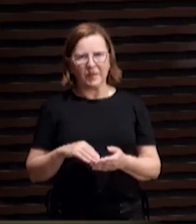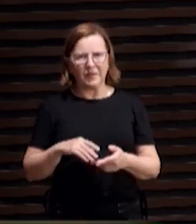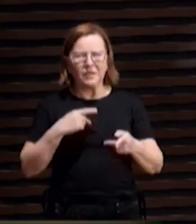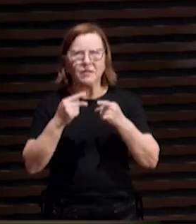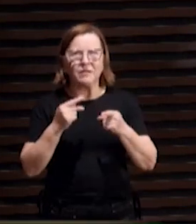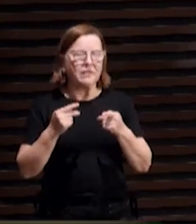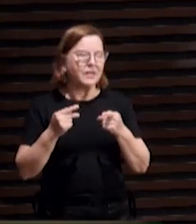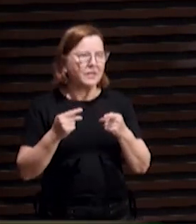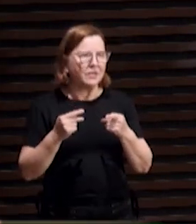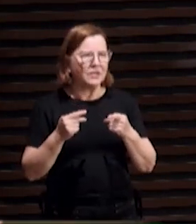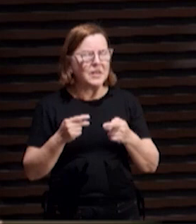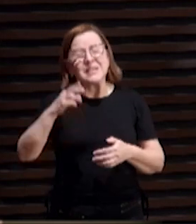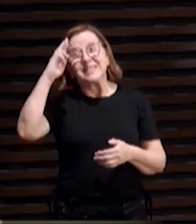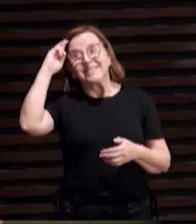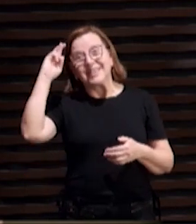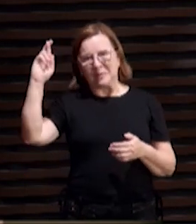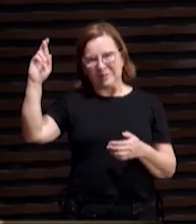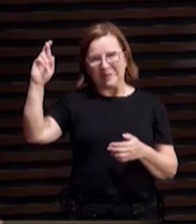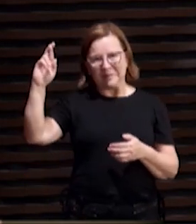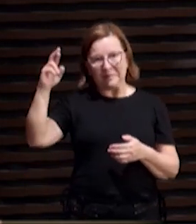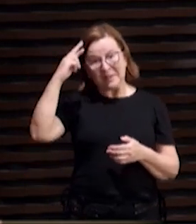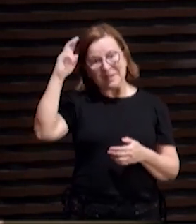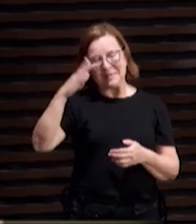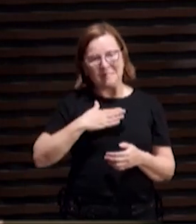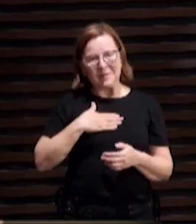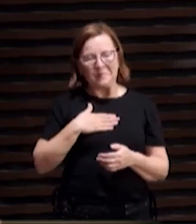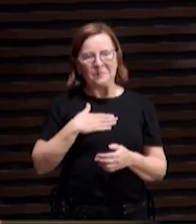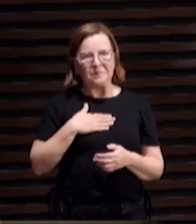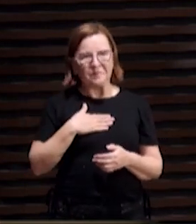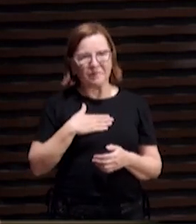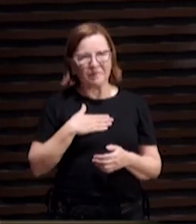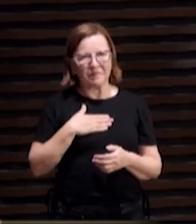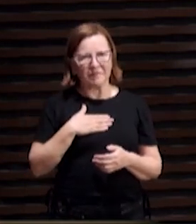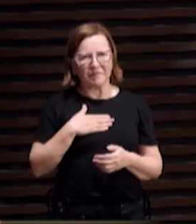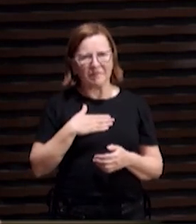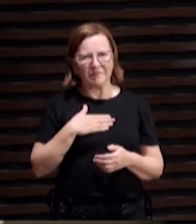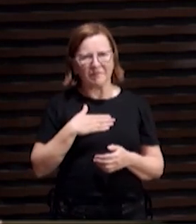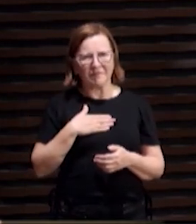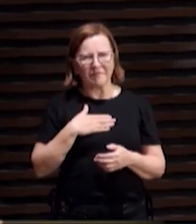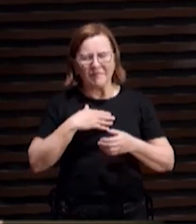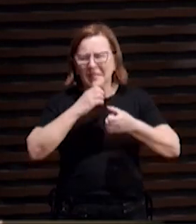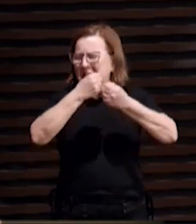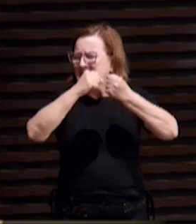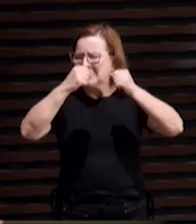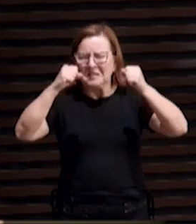Ó Senhor, Senhor meu, quão magnífico, quão admirável